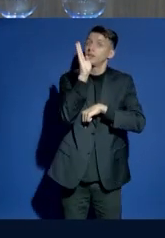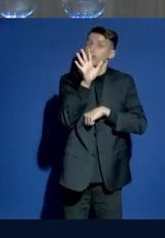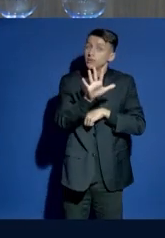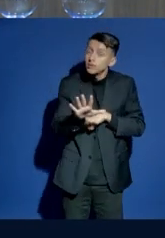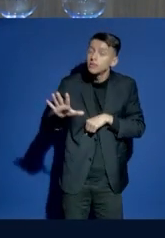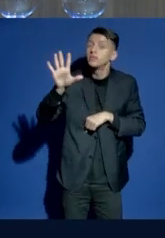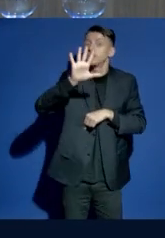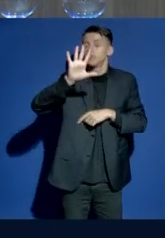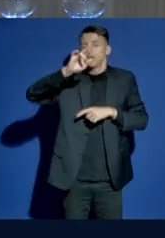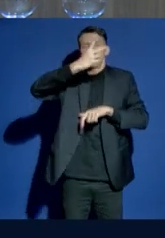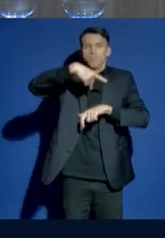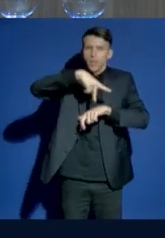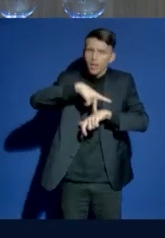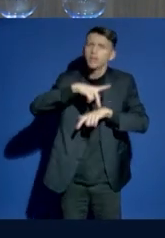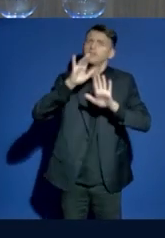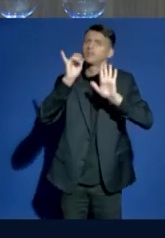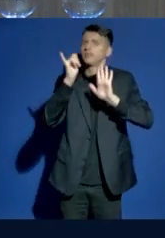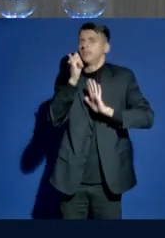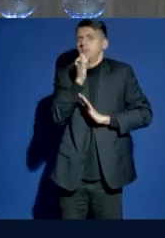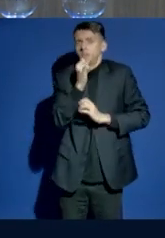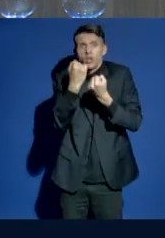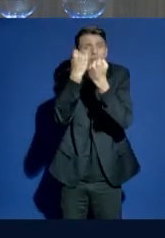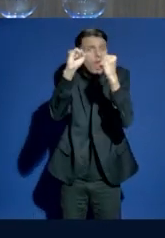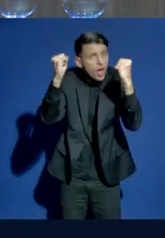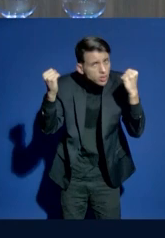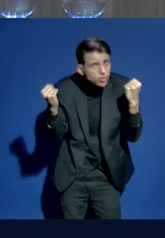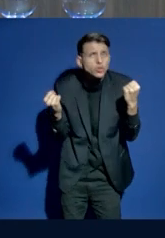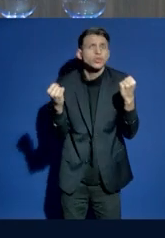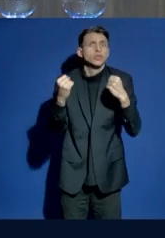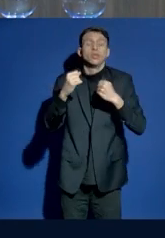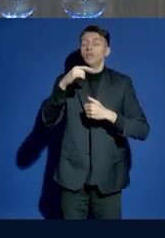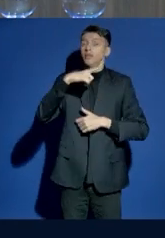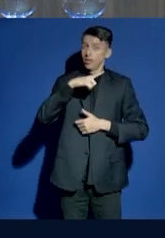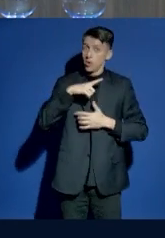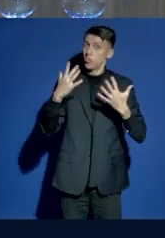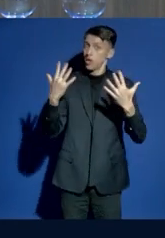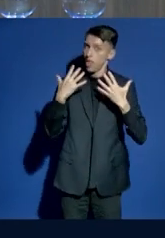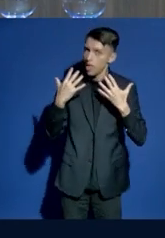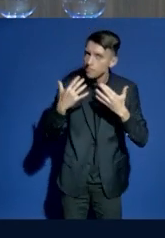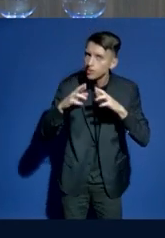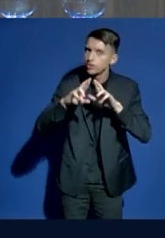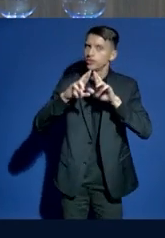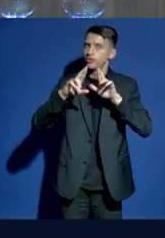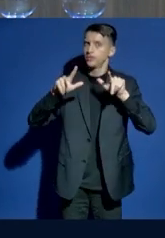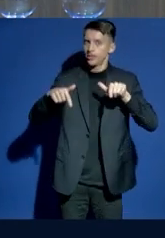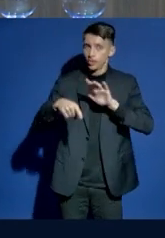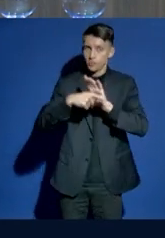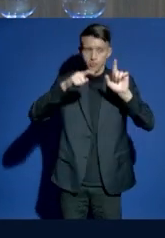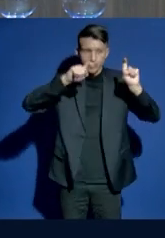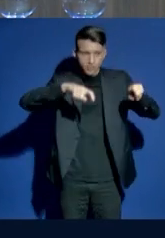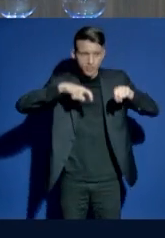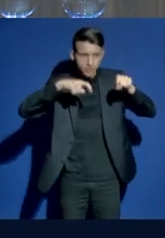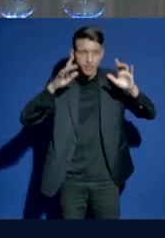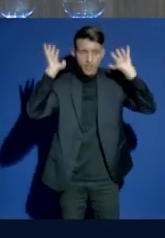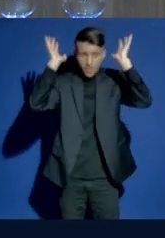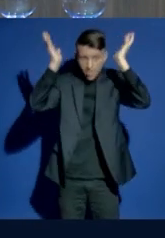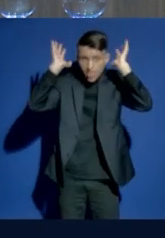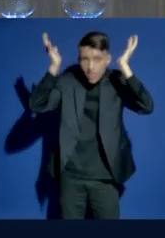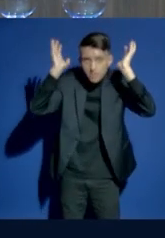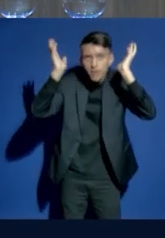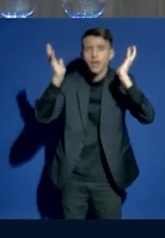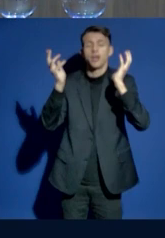país de dimensões continentais, tendo esse clima e essa vocação agrícola, agora a gente tem